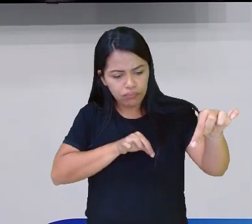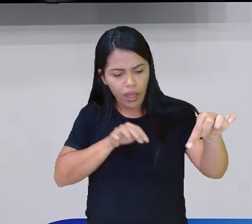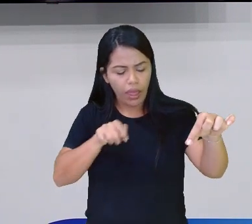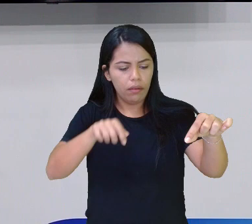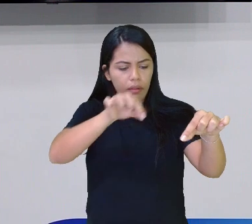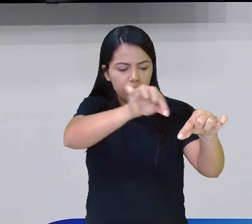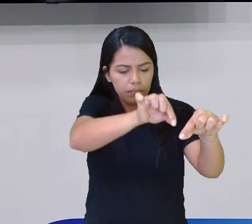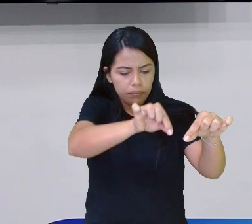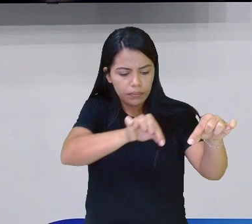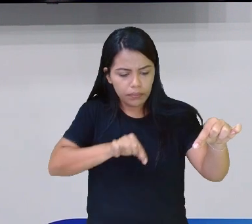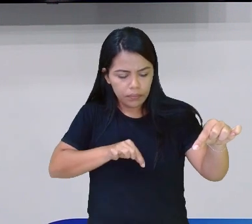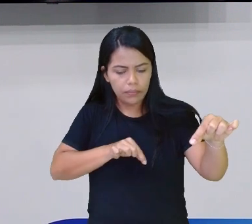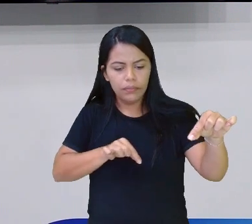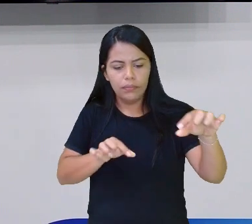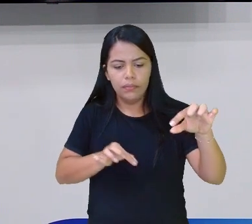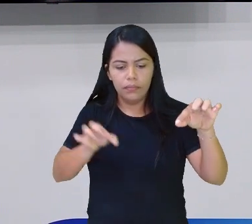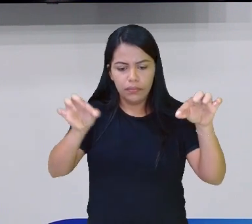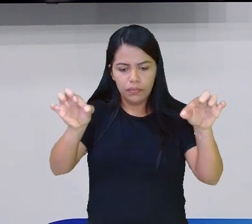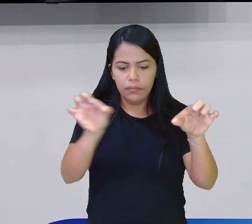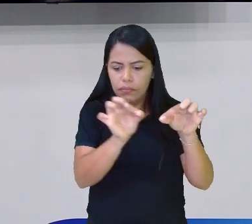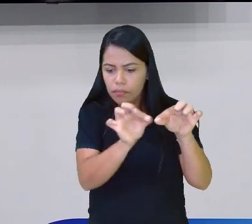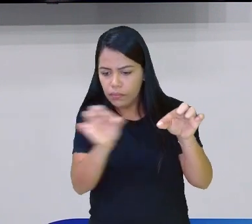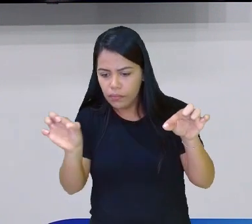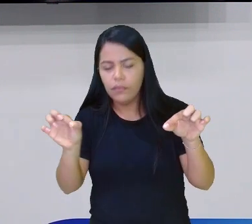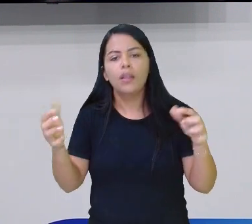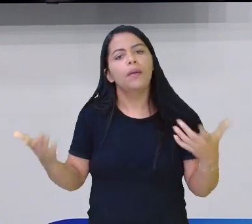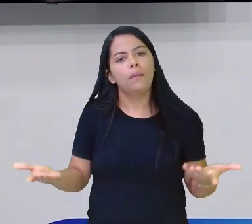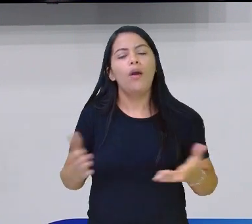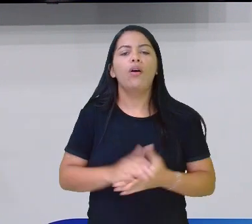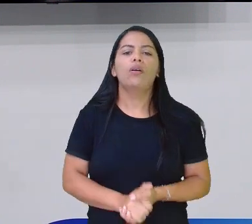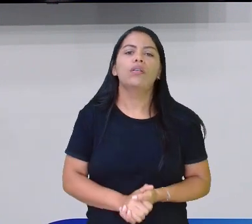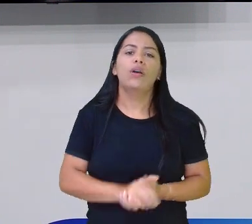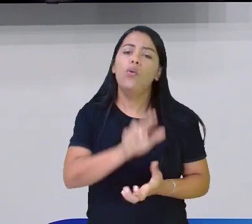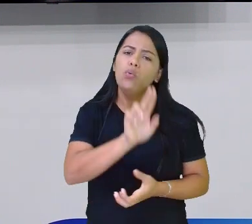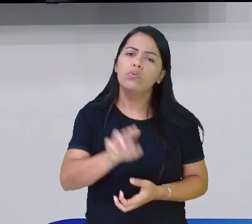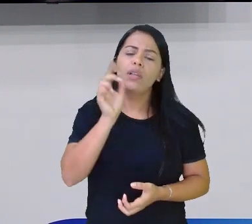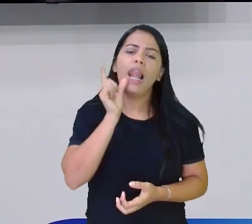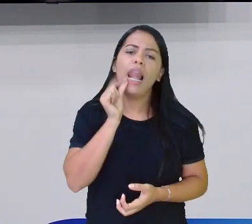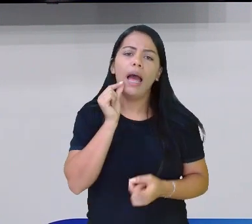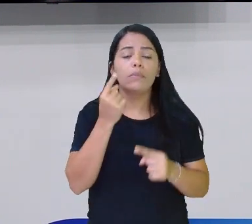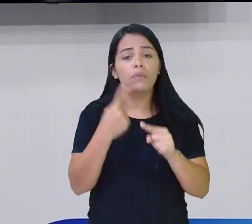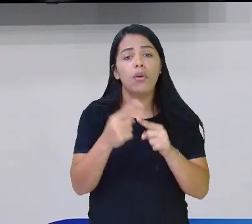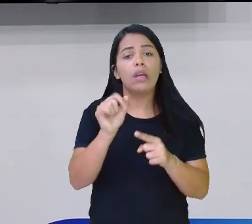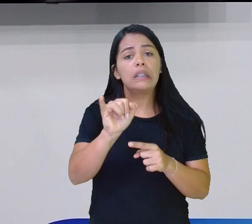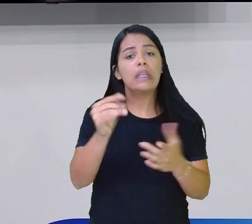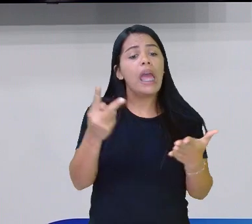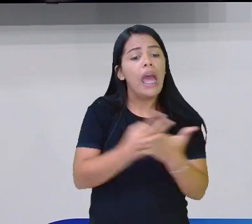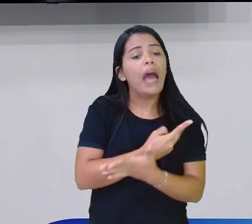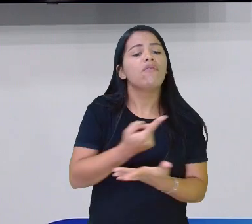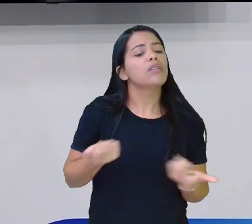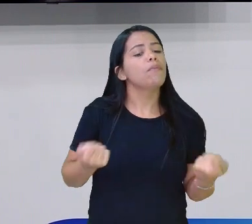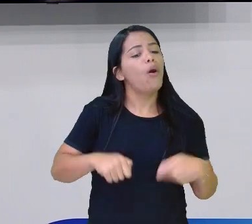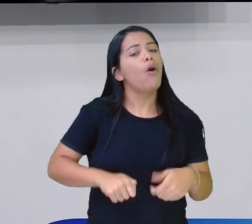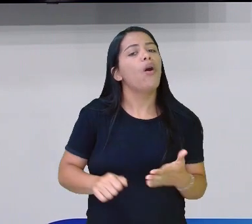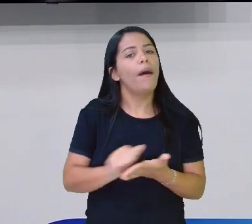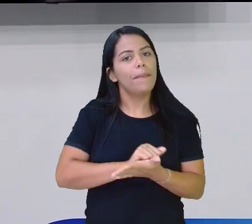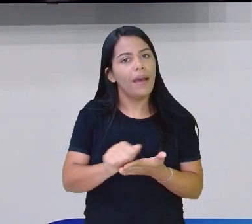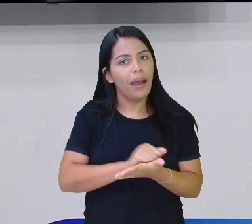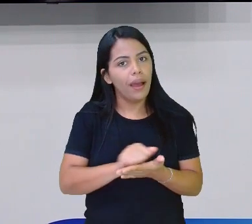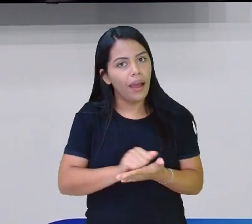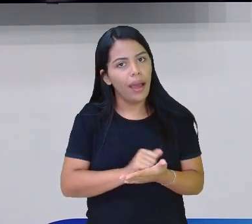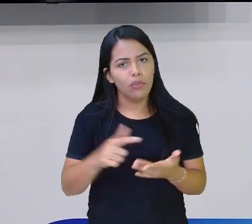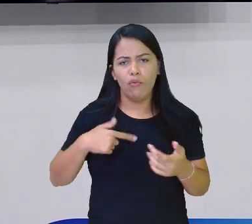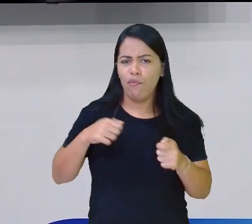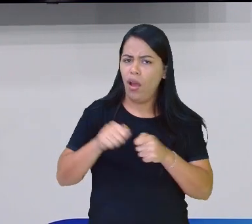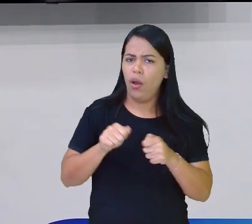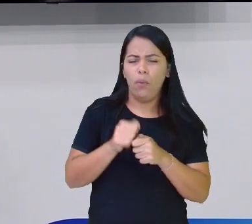mão suave, porque se precisar apagar, não tem que colocar tanta força. Na hora de pintar, não faz com preguiça, tá? Porque a cor,